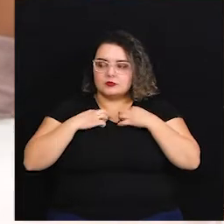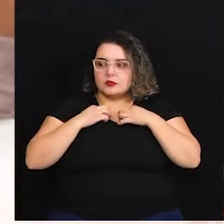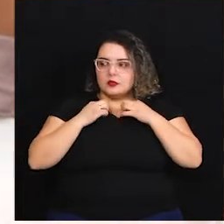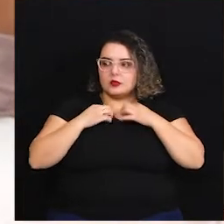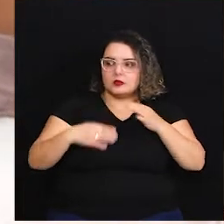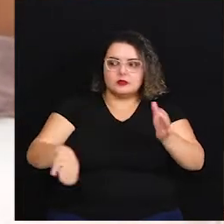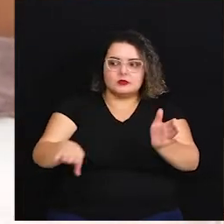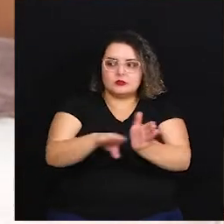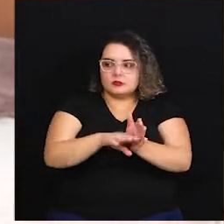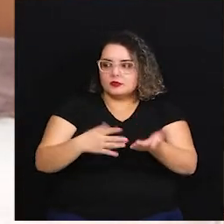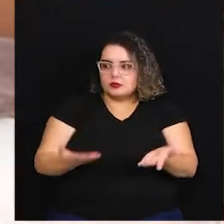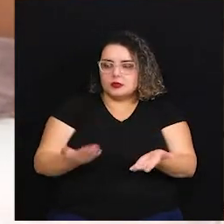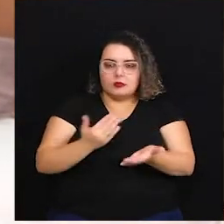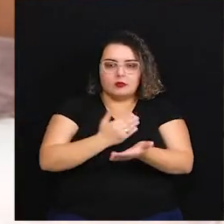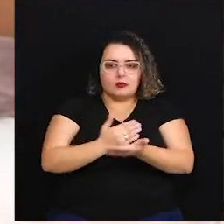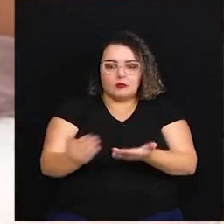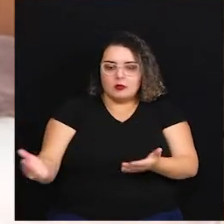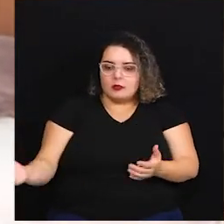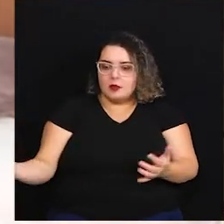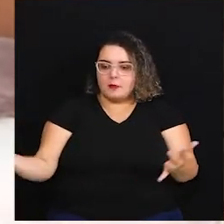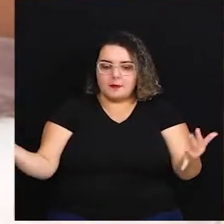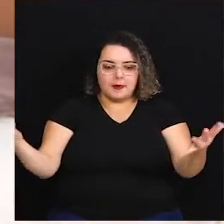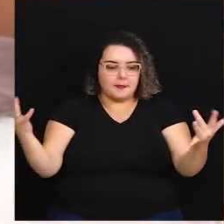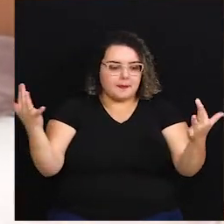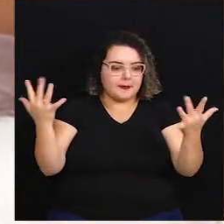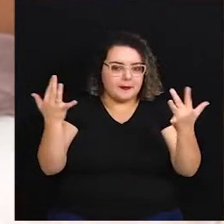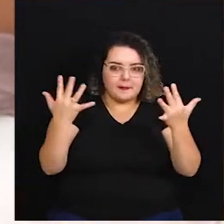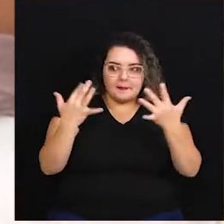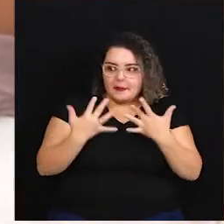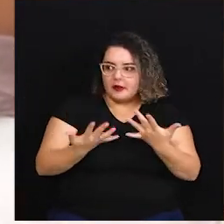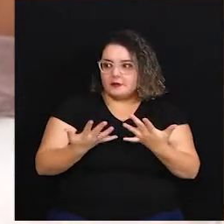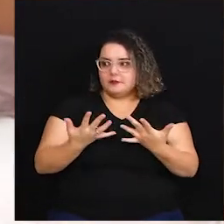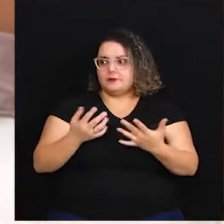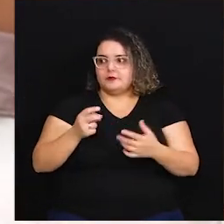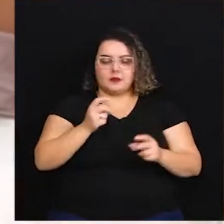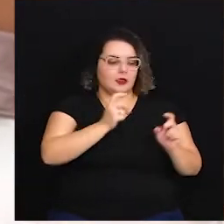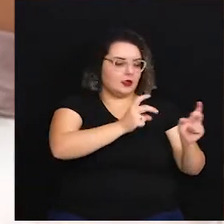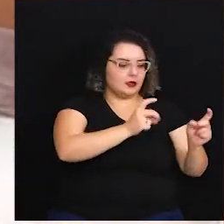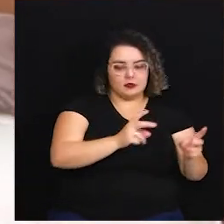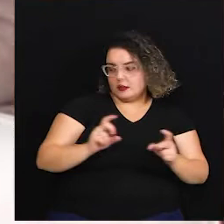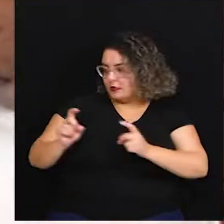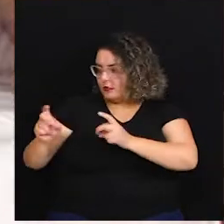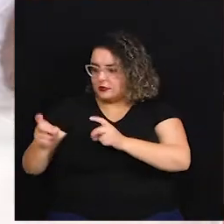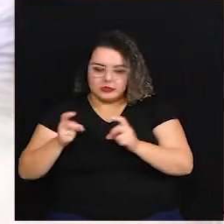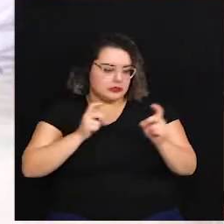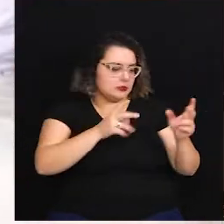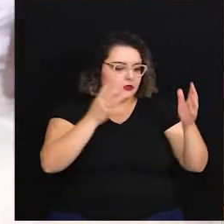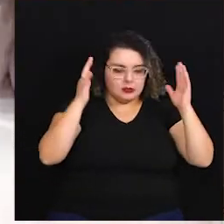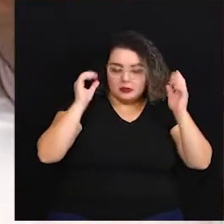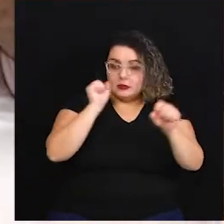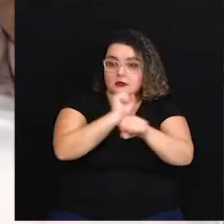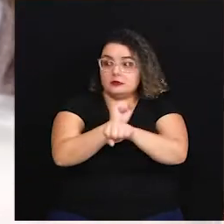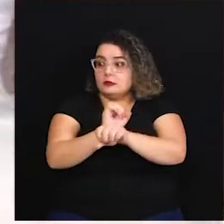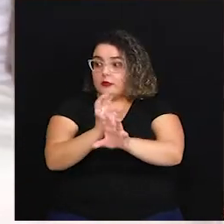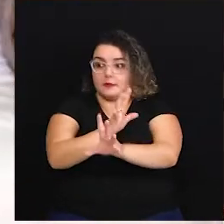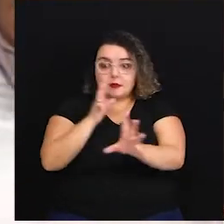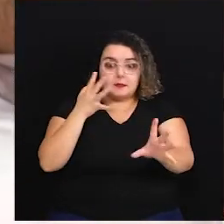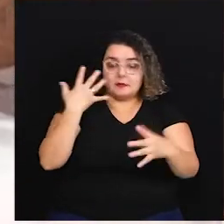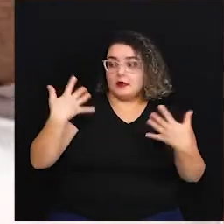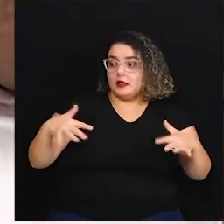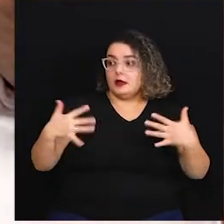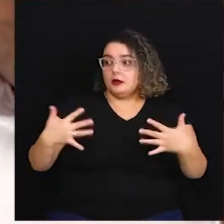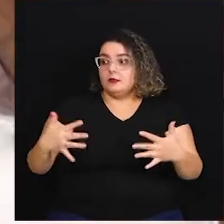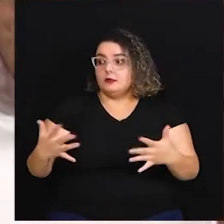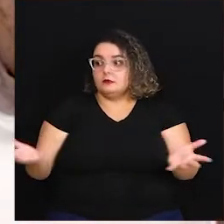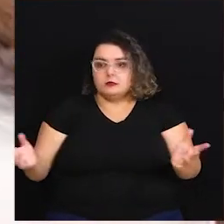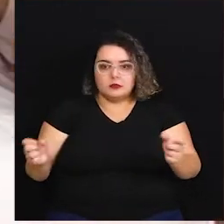peça. Quando chega lá, começa o público a entrar e aí você vende de um lado e ele do outro e pessoas esperando e